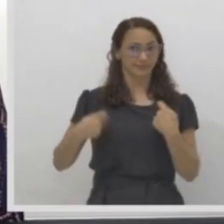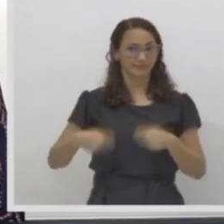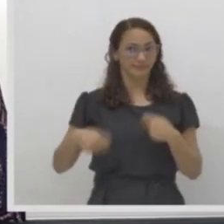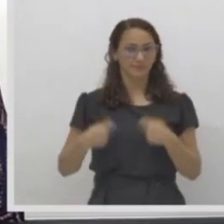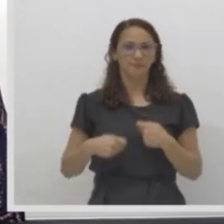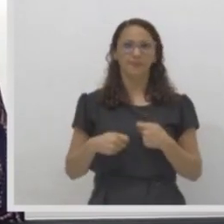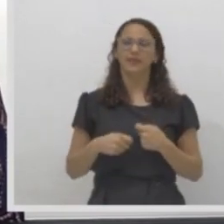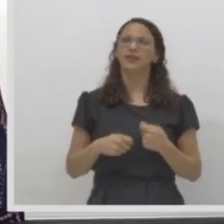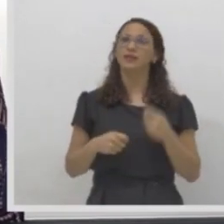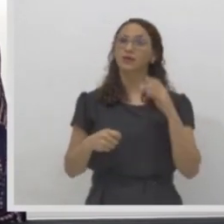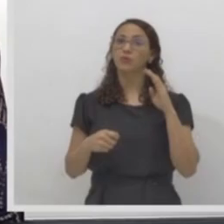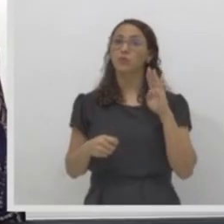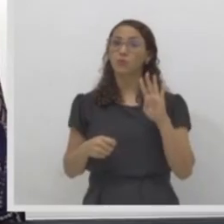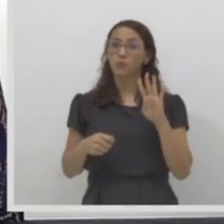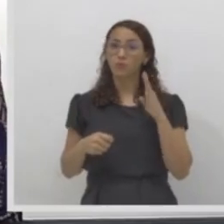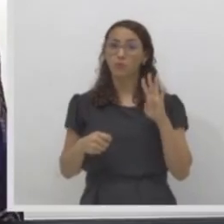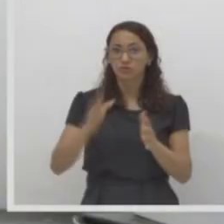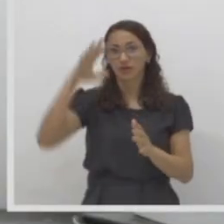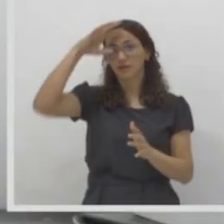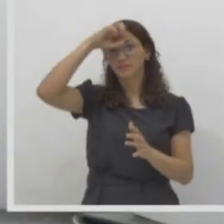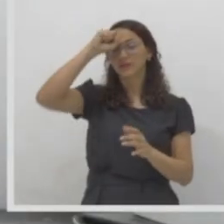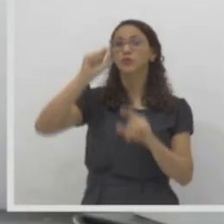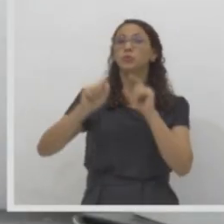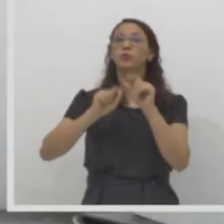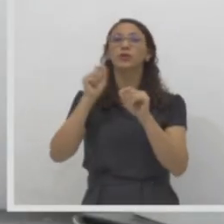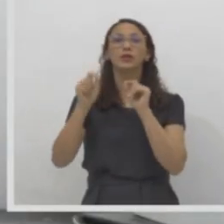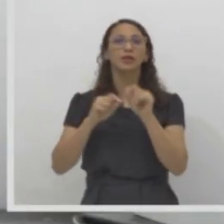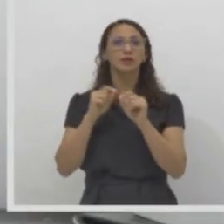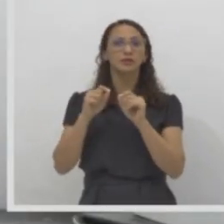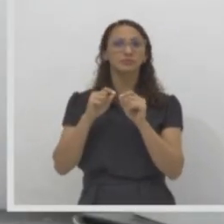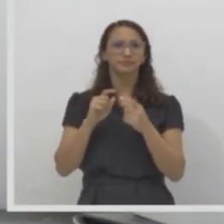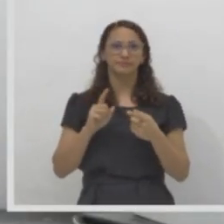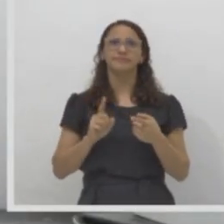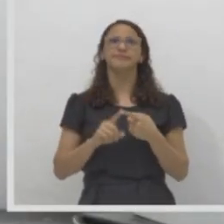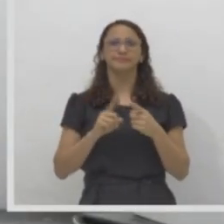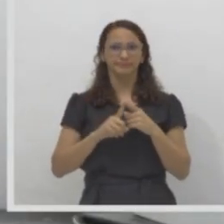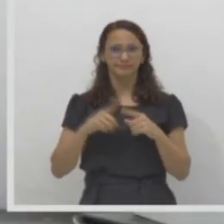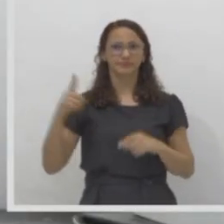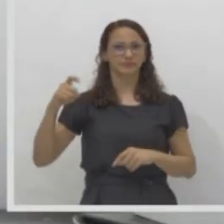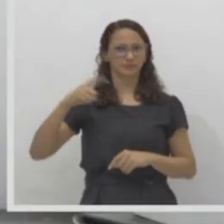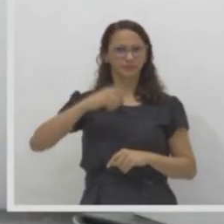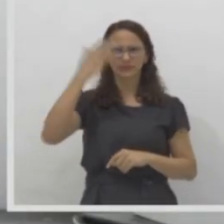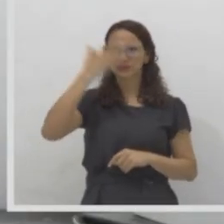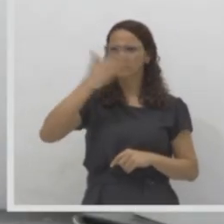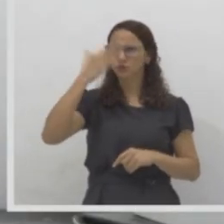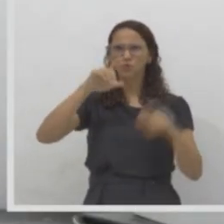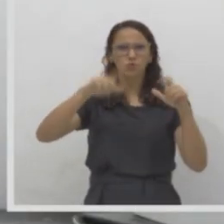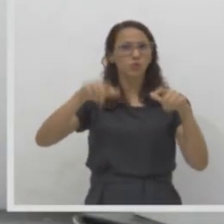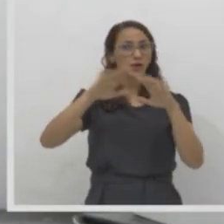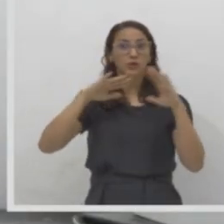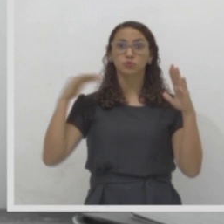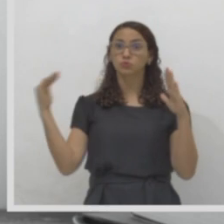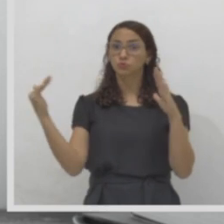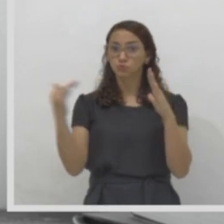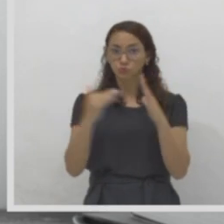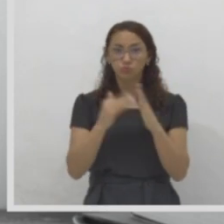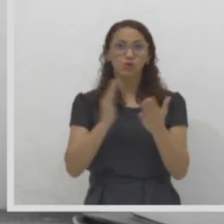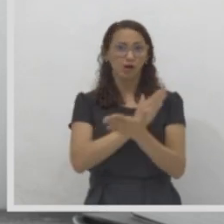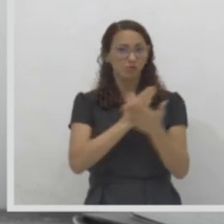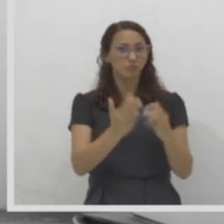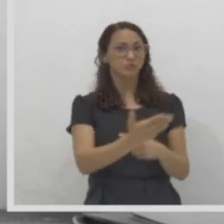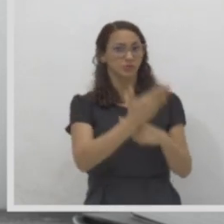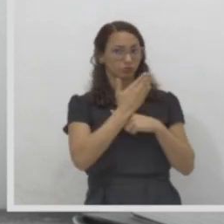essas últimas 4 aulas? Vamos aí? Aprendemos que os micro-organismos estão em toda parte e podem trazer benefícios